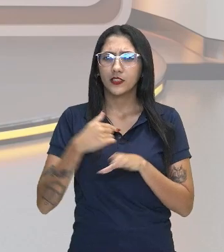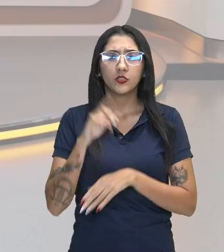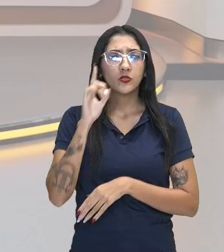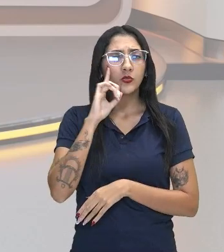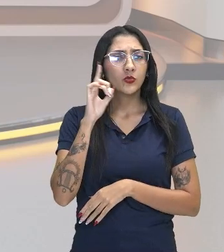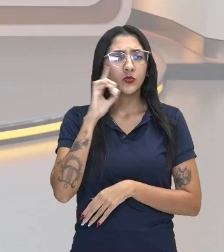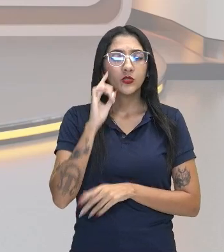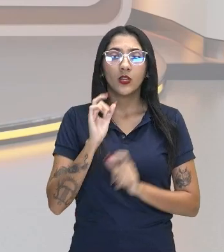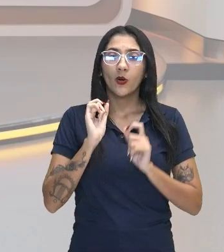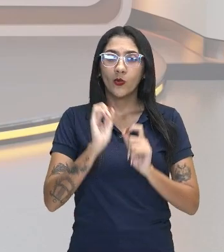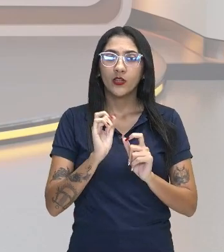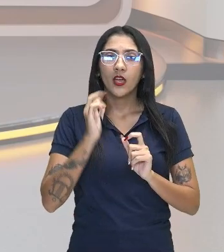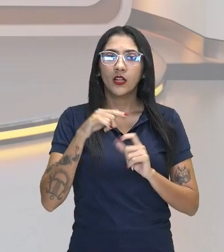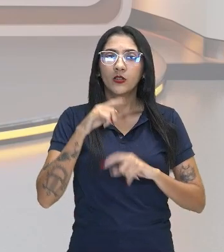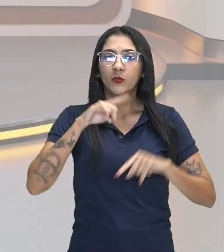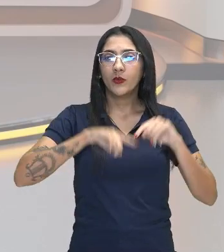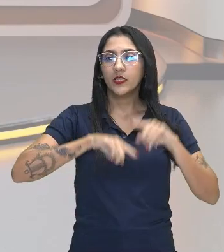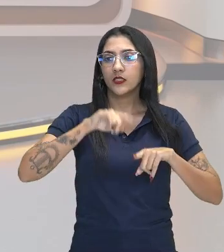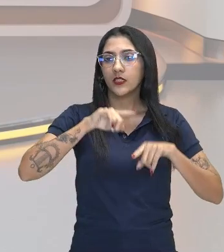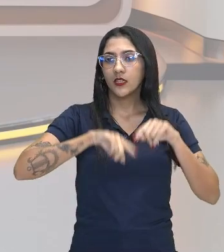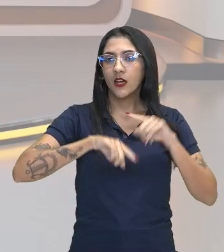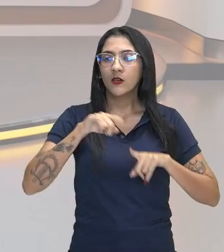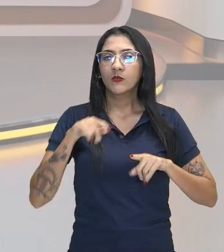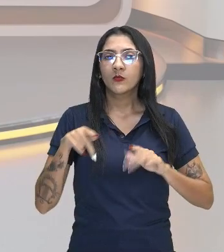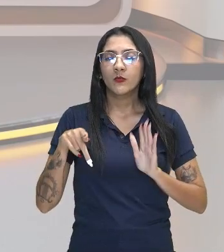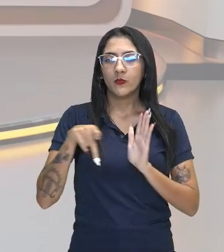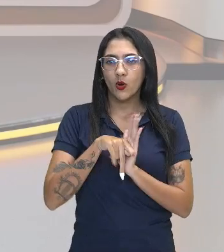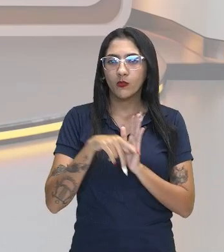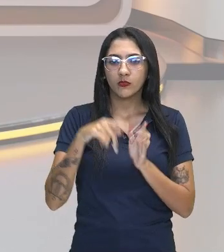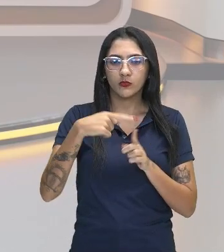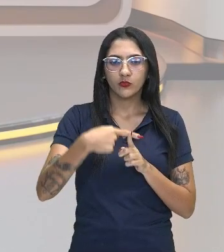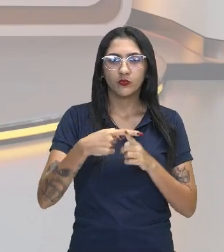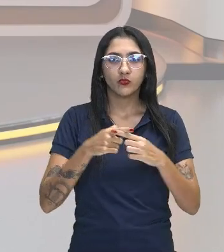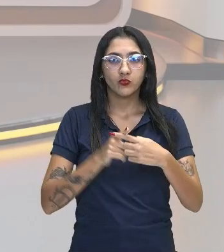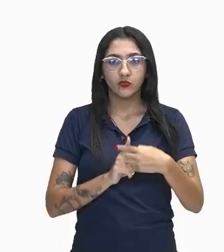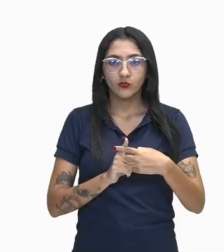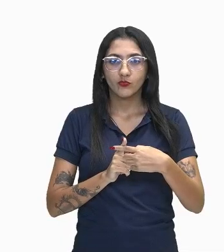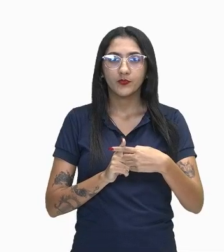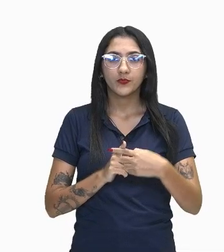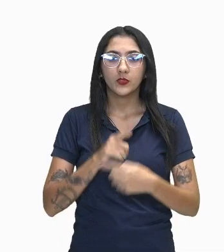o instrumento de orientação conhecido como